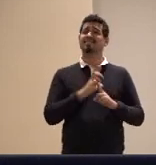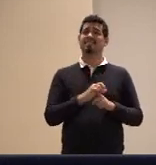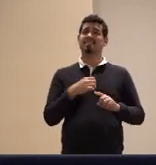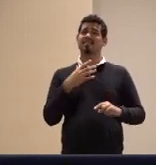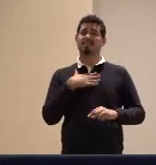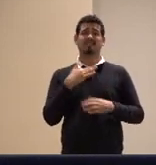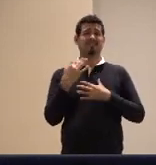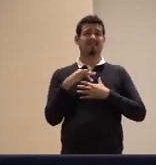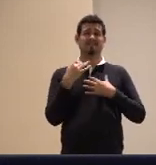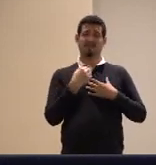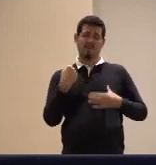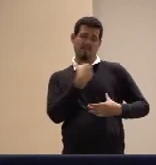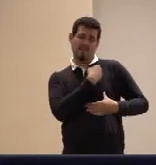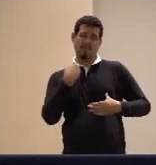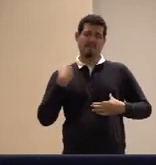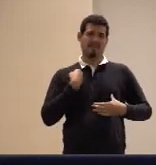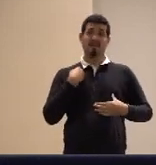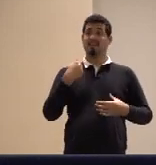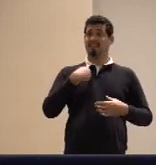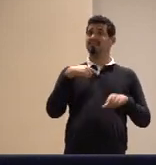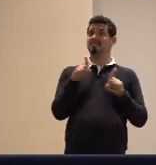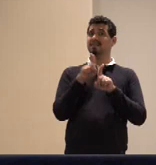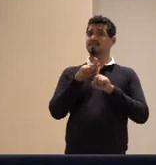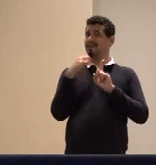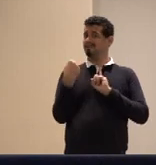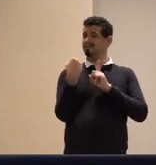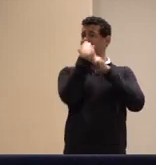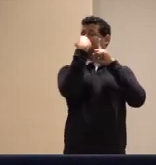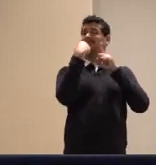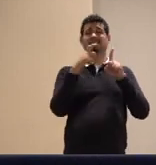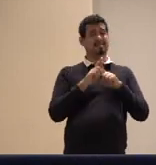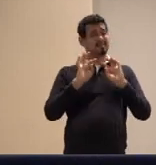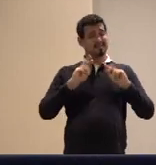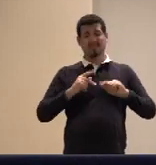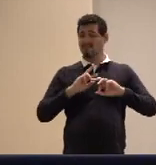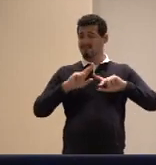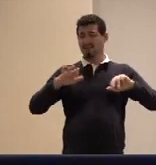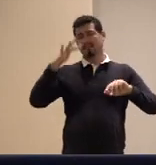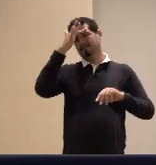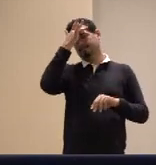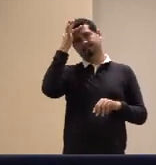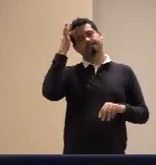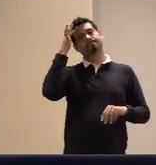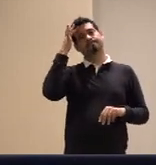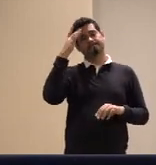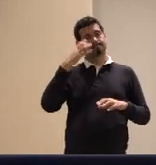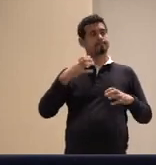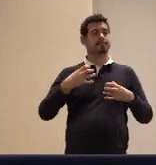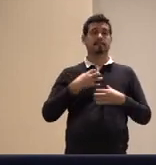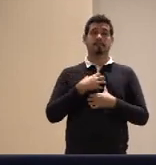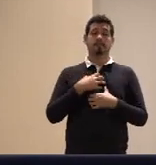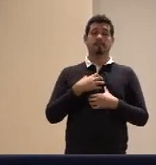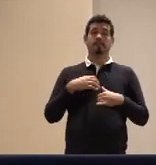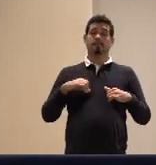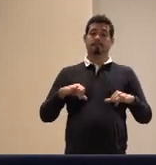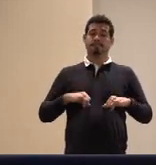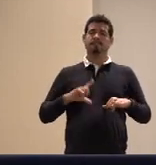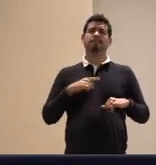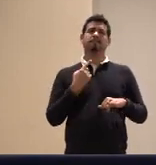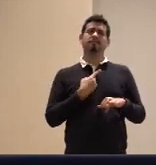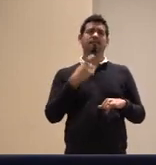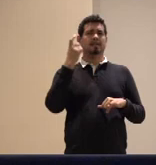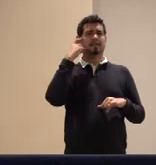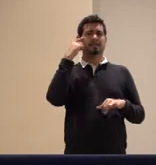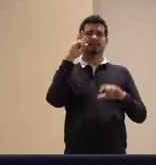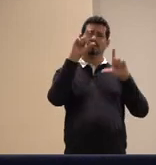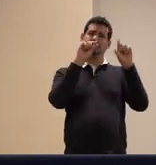fios de costela, eu fui agredida por ele, e assim sucessivamente. A gente tentou várias alternativas